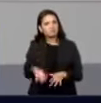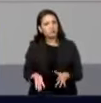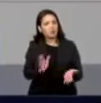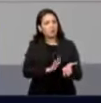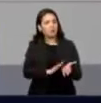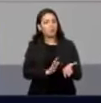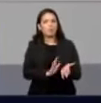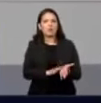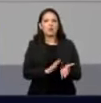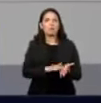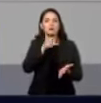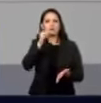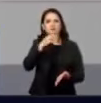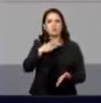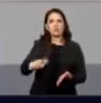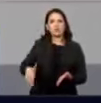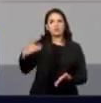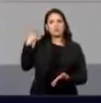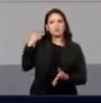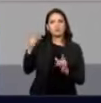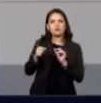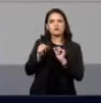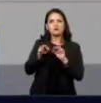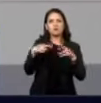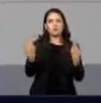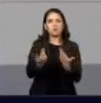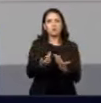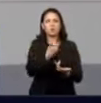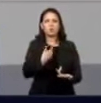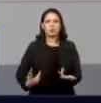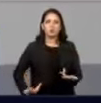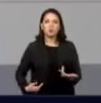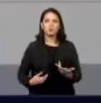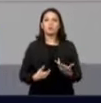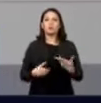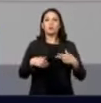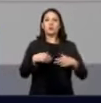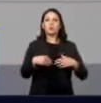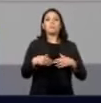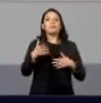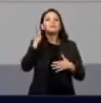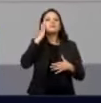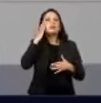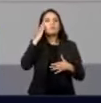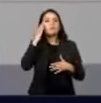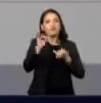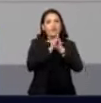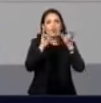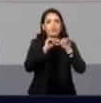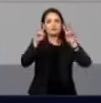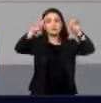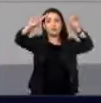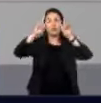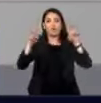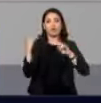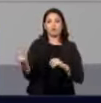de convocar uma audiência pública para tratar de um tema de tanto relevo. Eu estou aqui